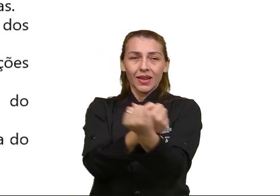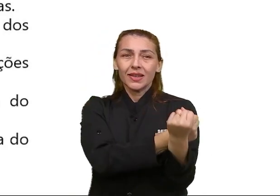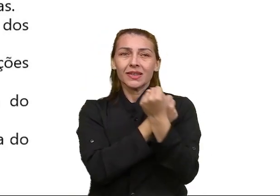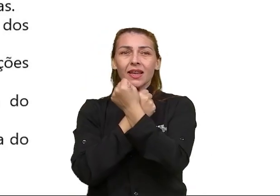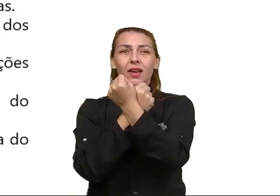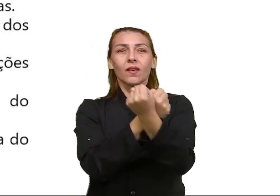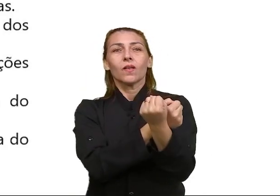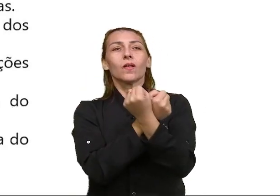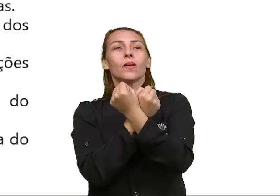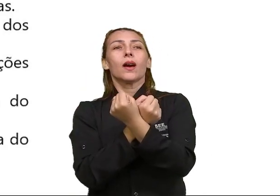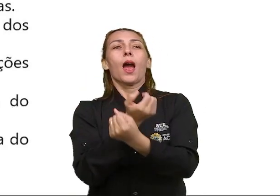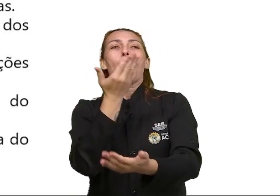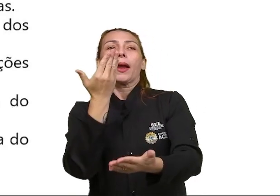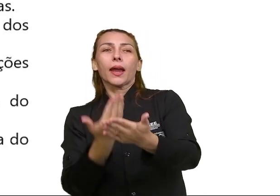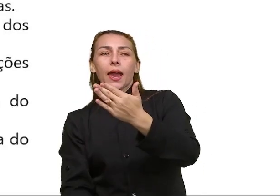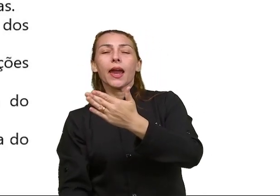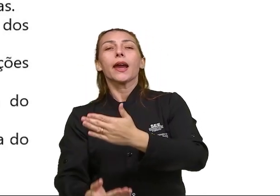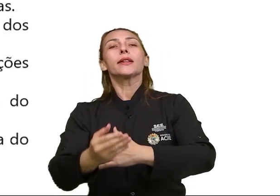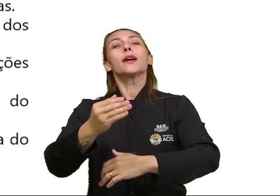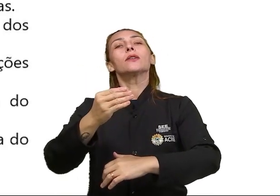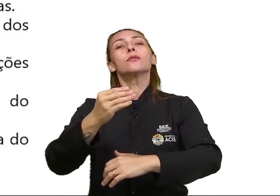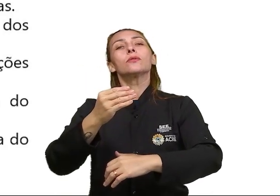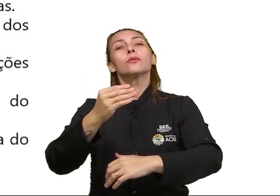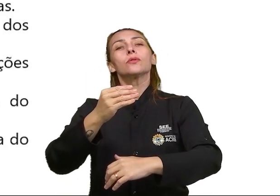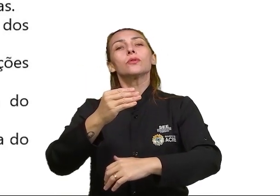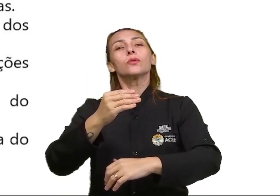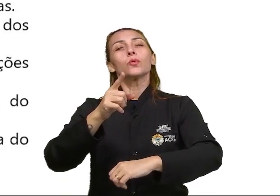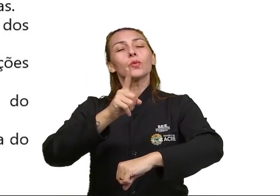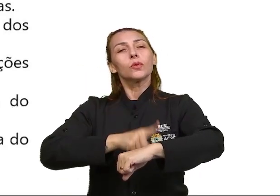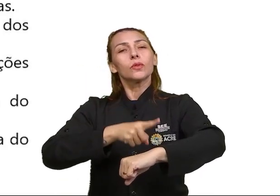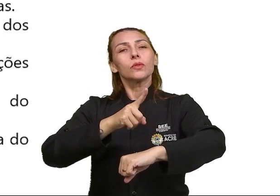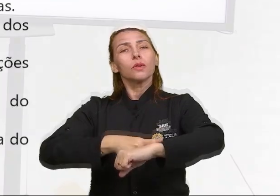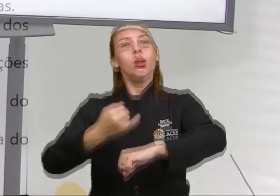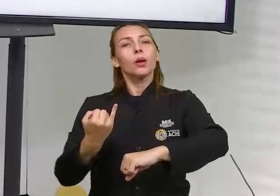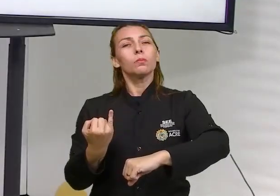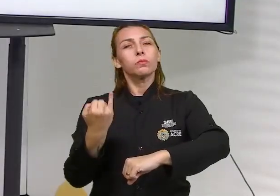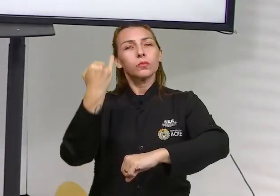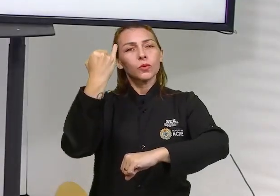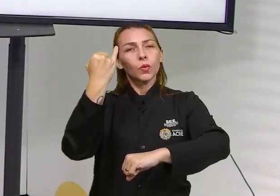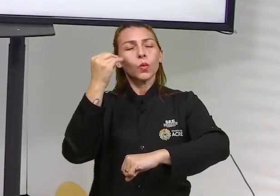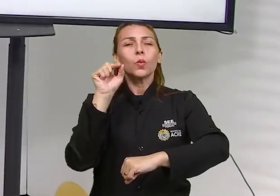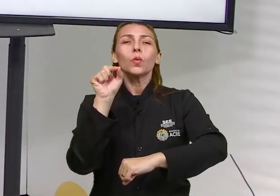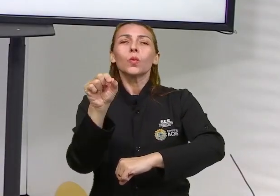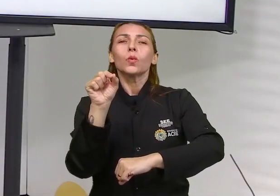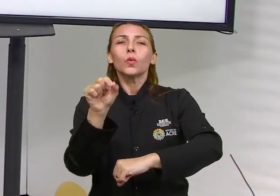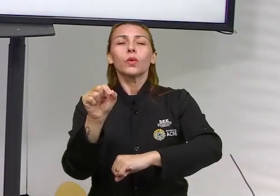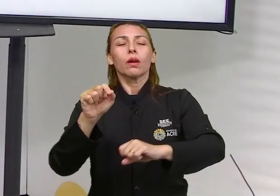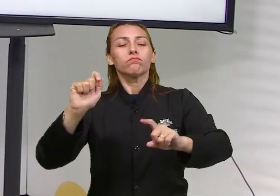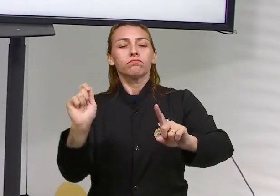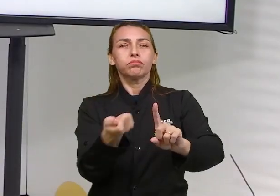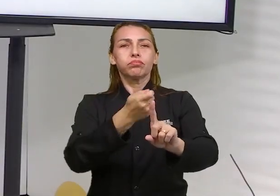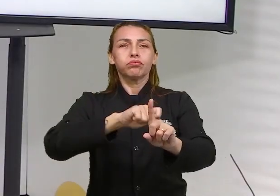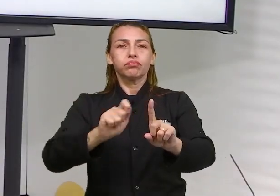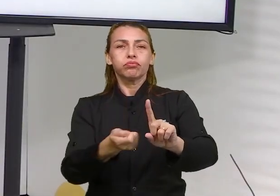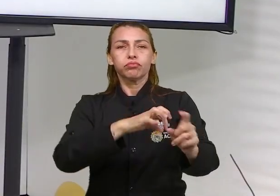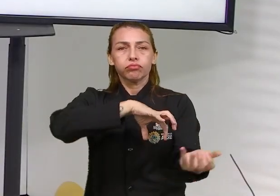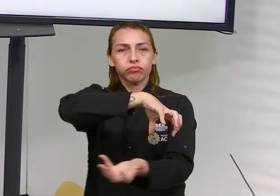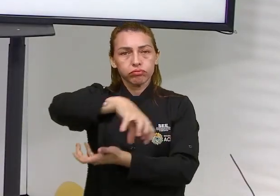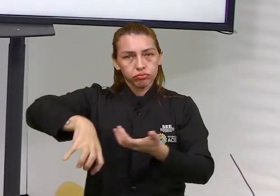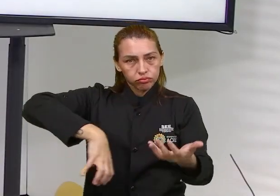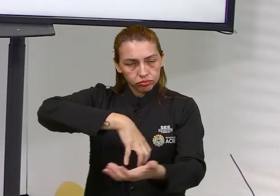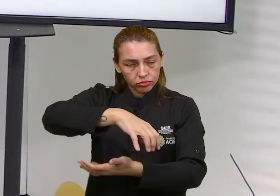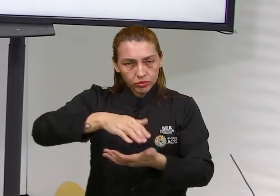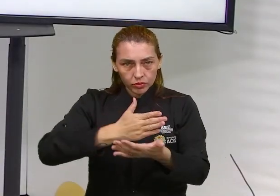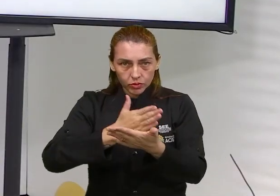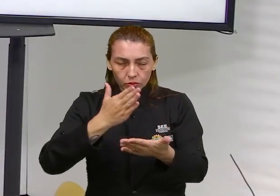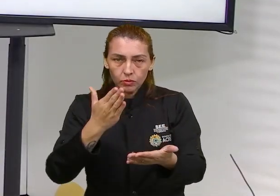da oficialidade após a queda do regime imperial? Aí você lembra, o que foi a Revolta da Chibata? Foi basicamente uma revolta que